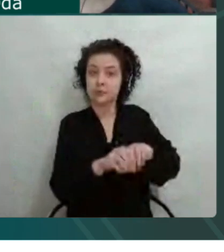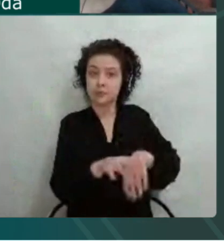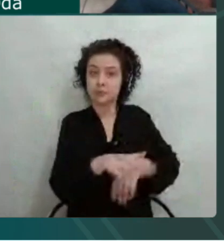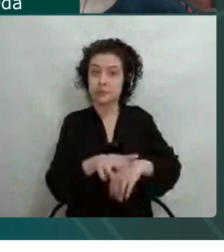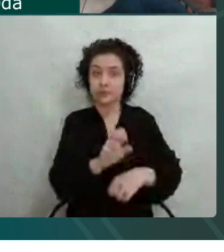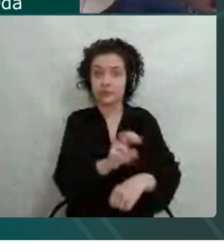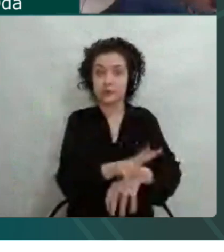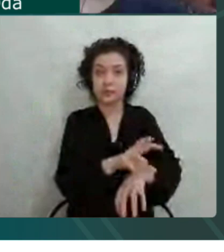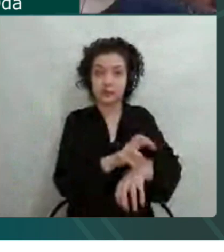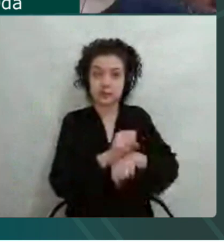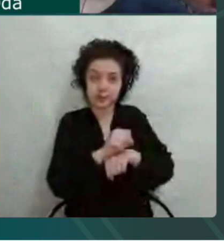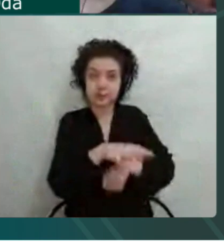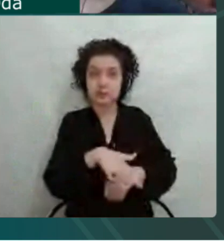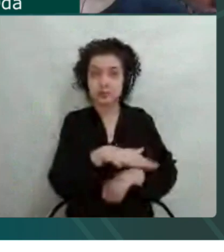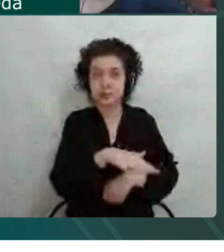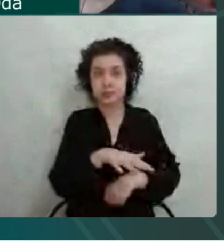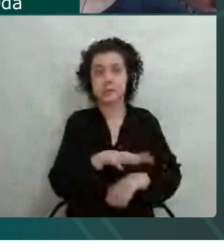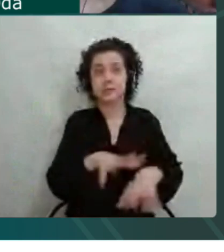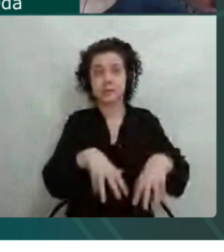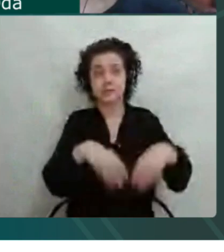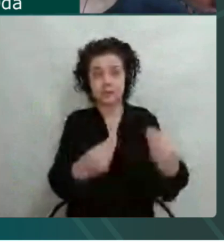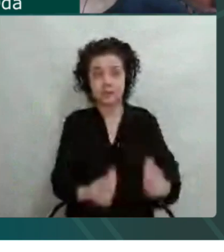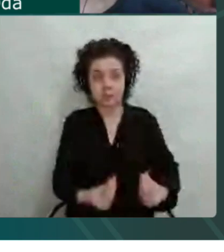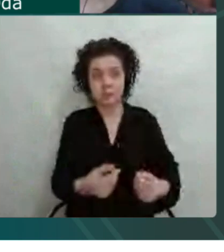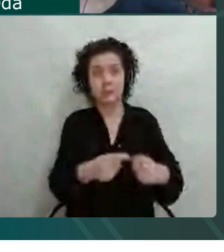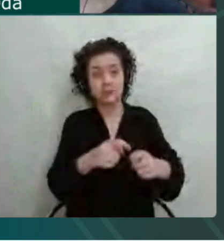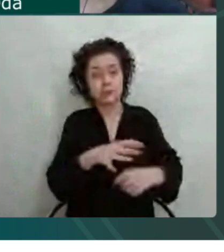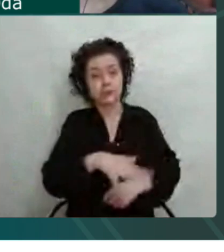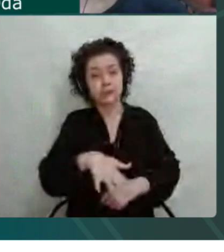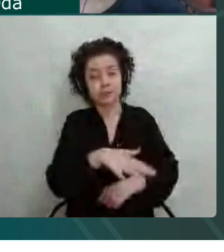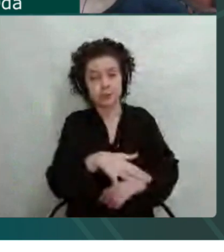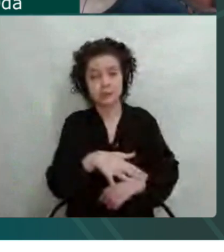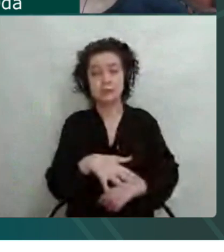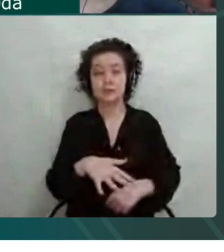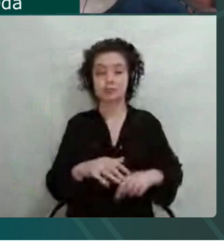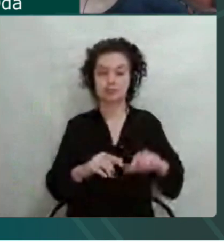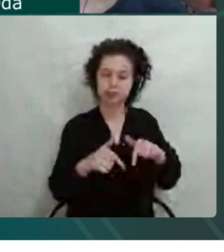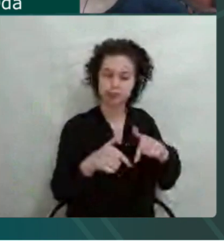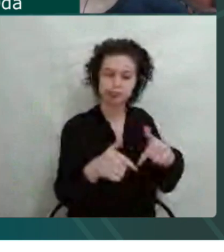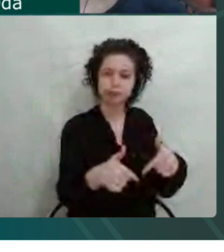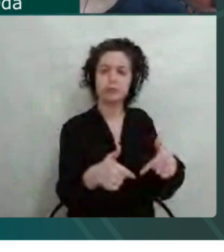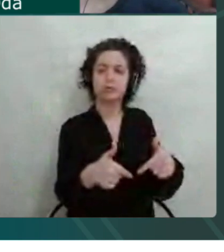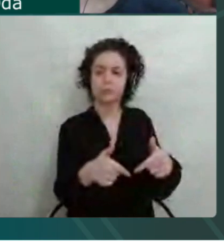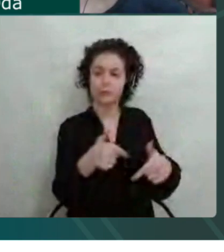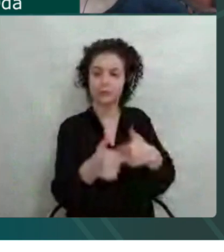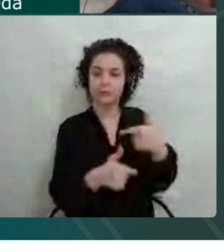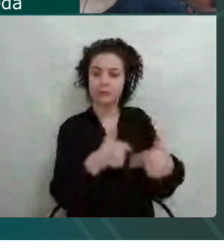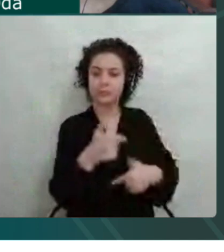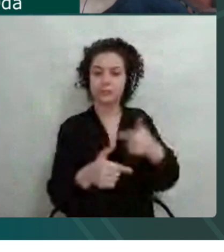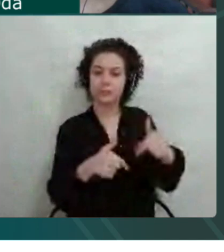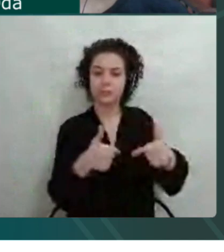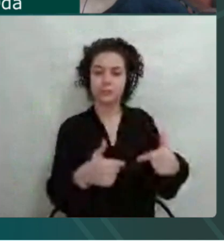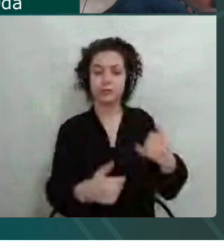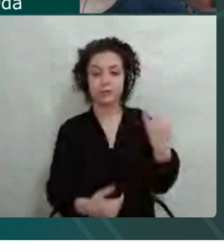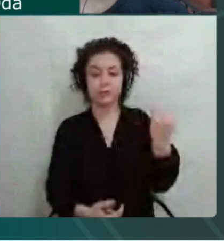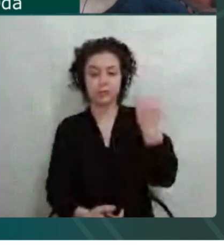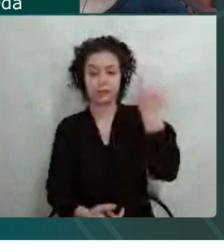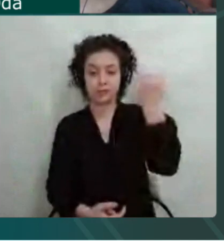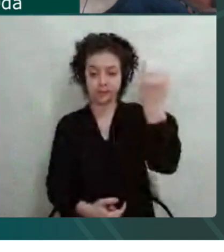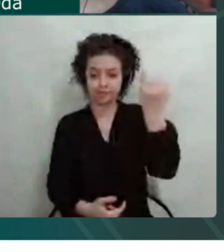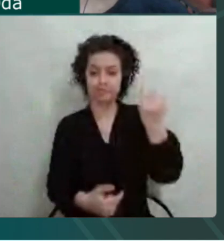de Medicina da Unifesp, e que tem uma atuação absolutamente crucial e